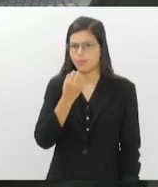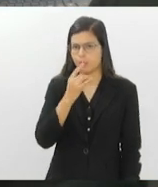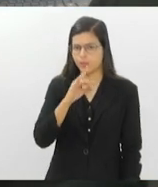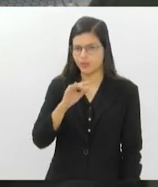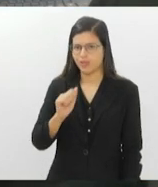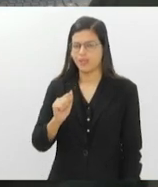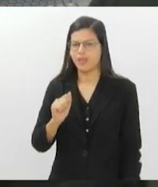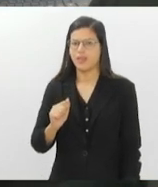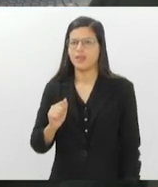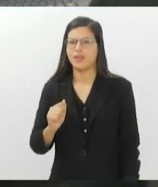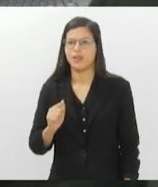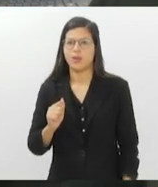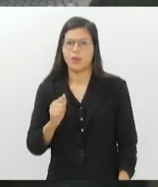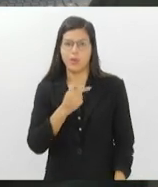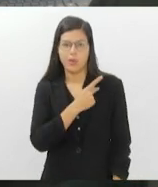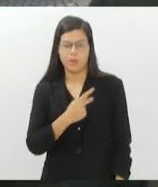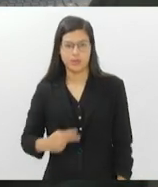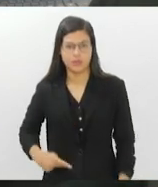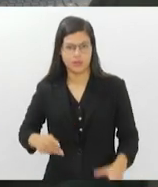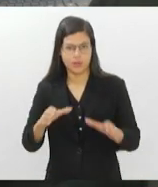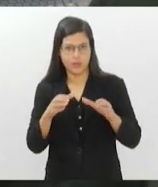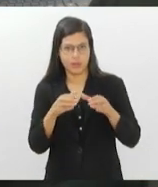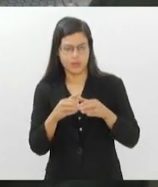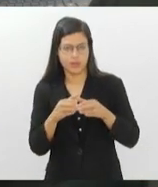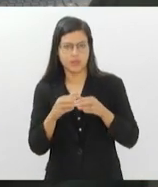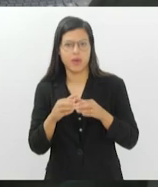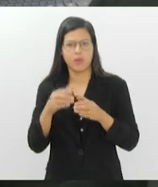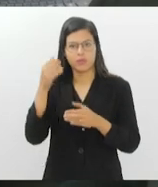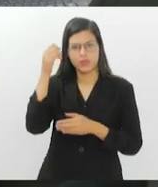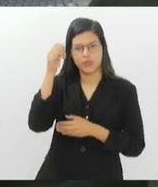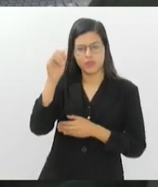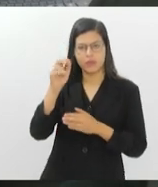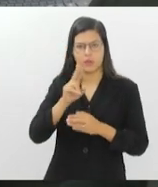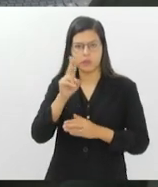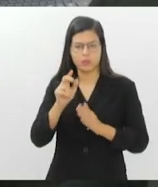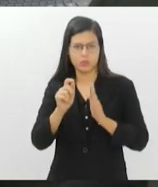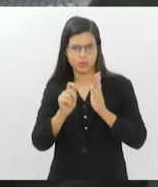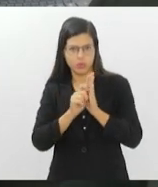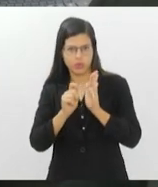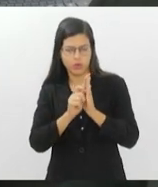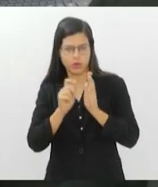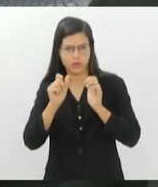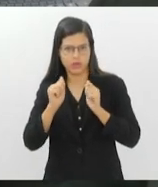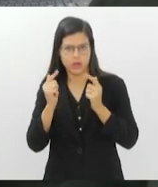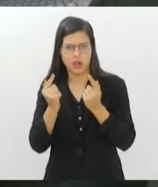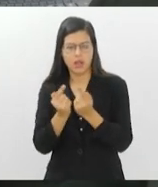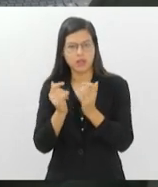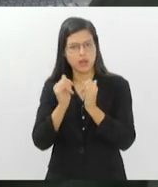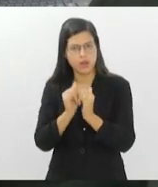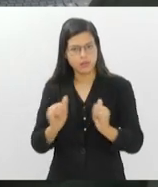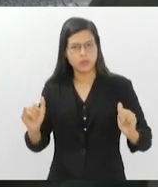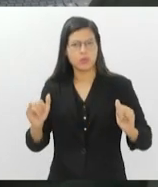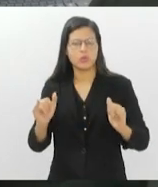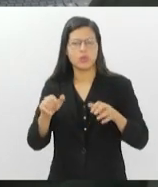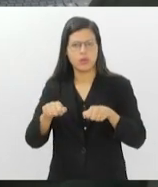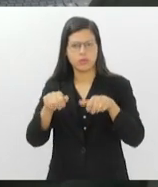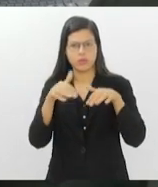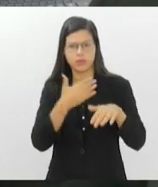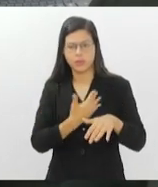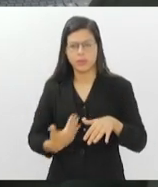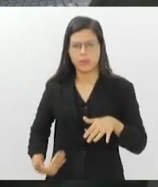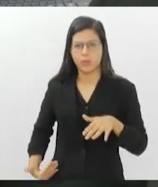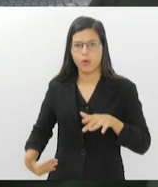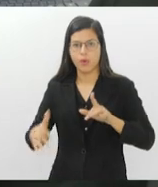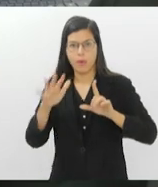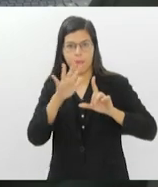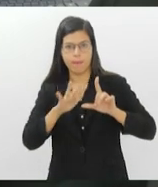Bom dia. O presidente da Comissão de Prevenção ao Uso de Drogas da Alerj anunciou durante a audiência pública o lançamento de um canal